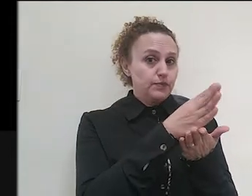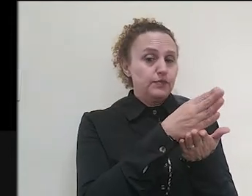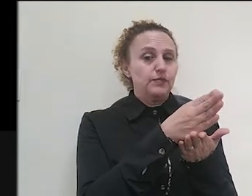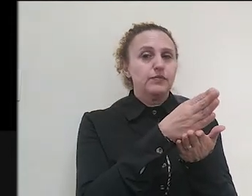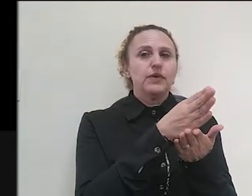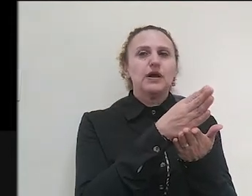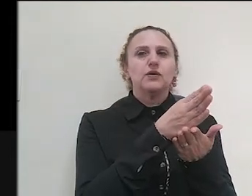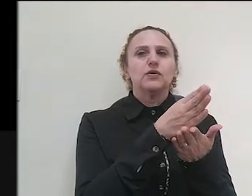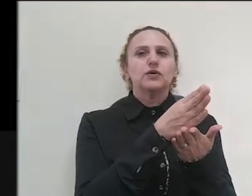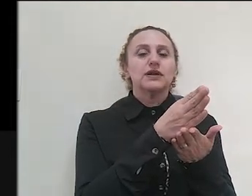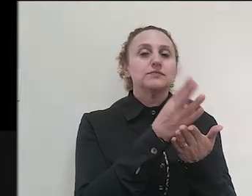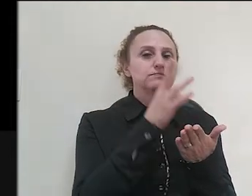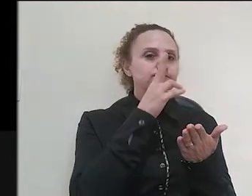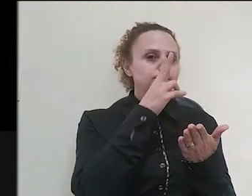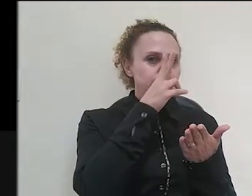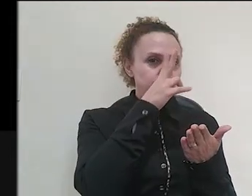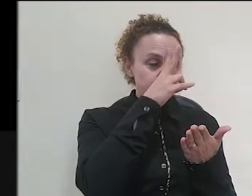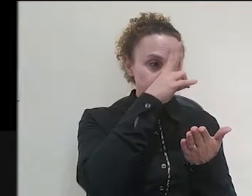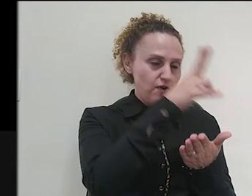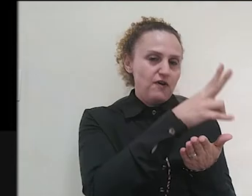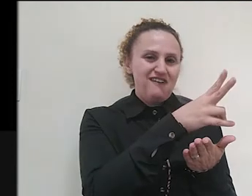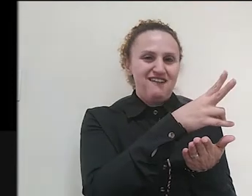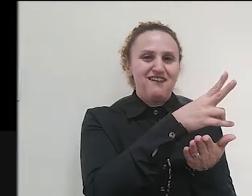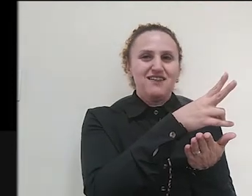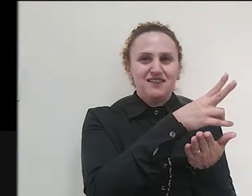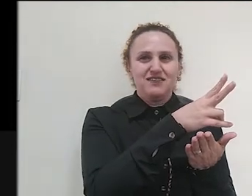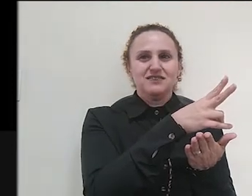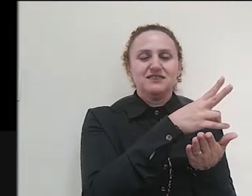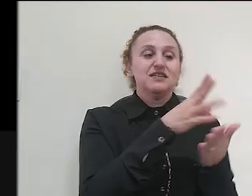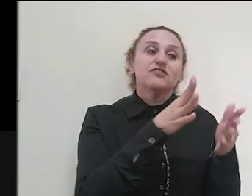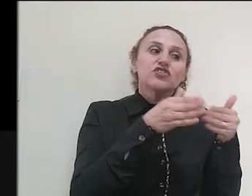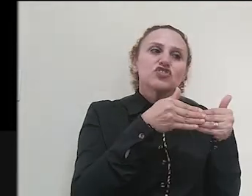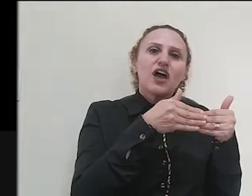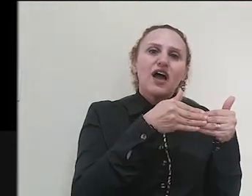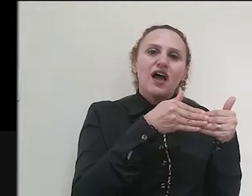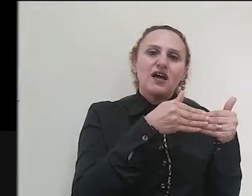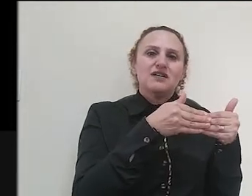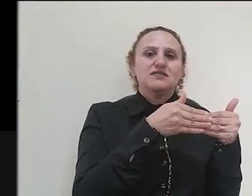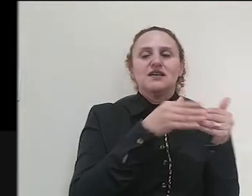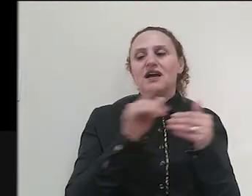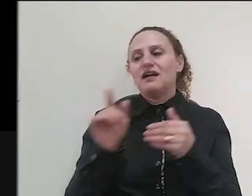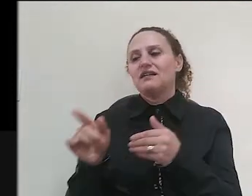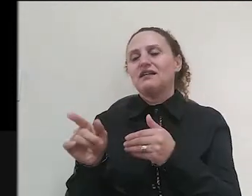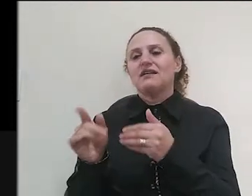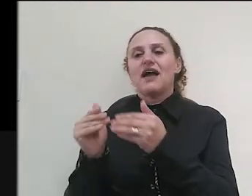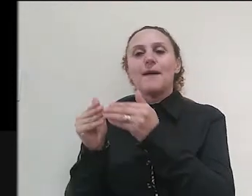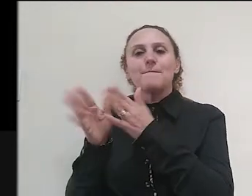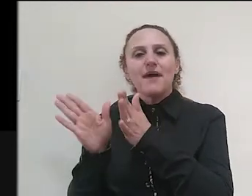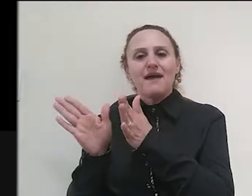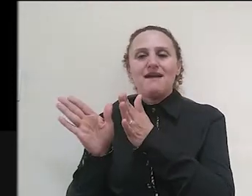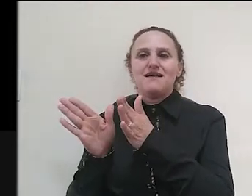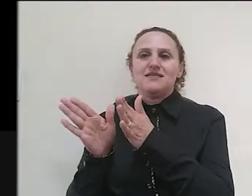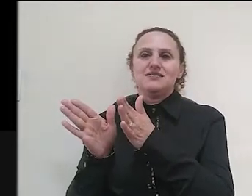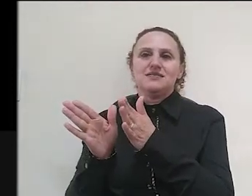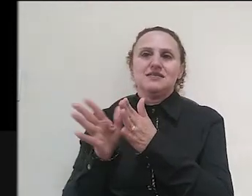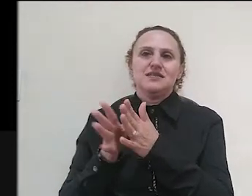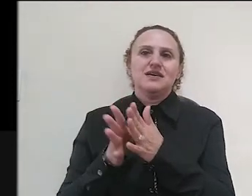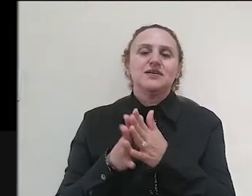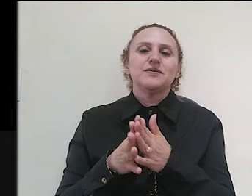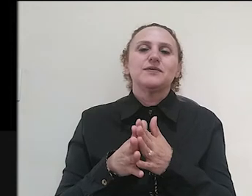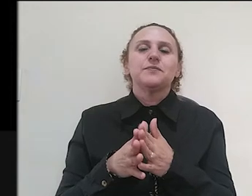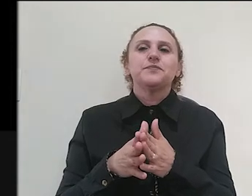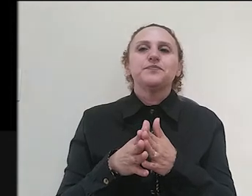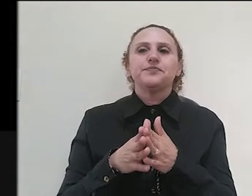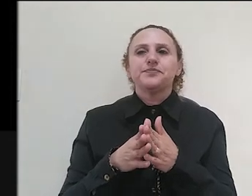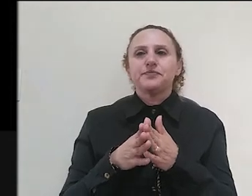pela essa intensificação do claro e do escuro. Forma fechada no Renascimento, forma mais aberta no barroco. Claridade